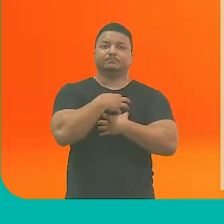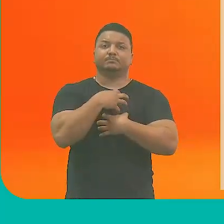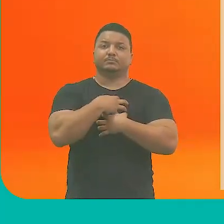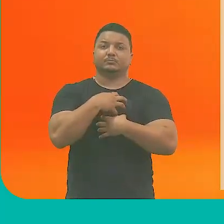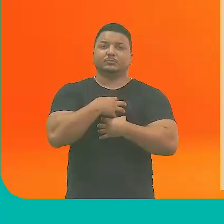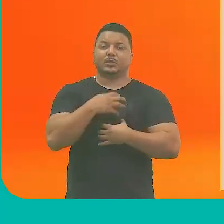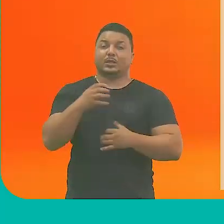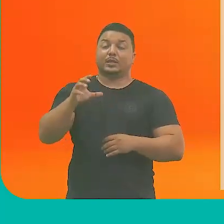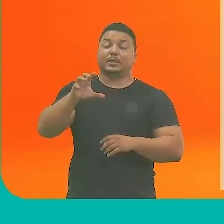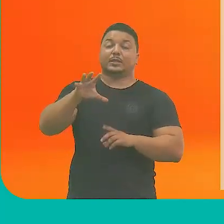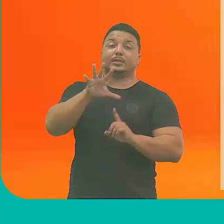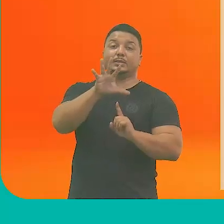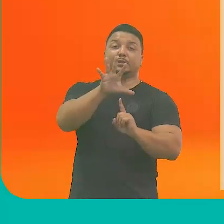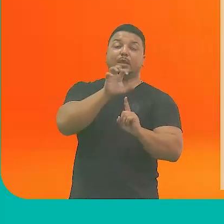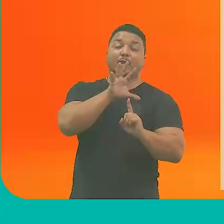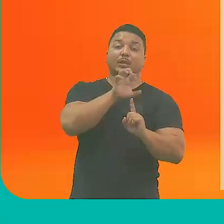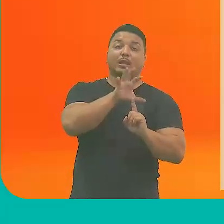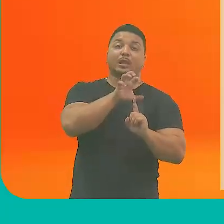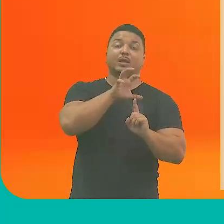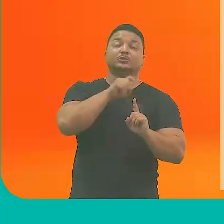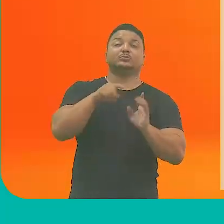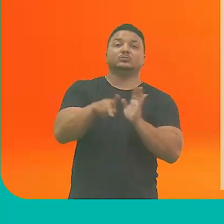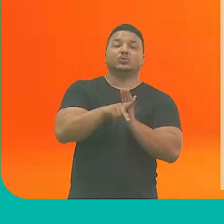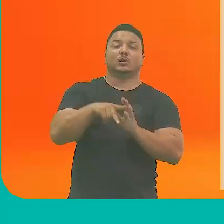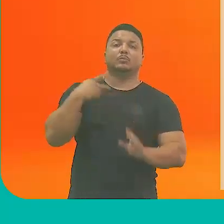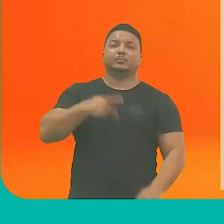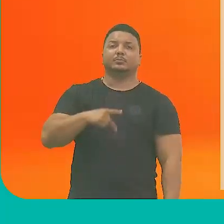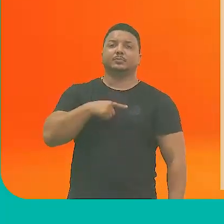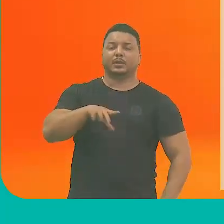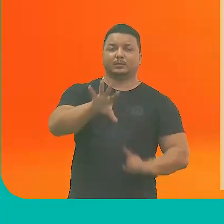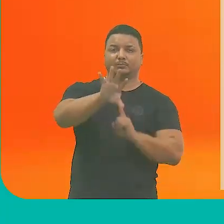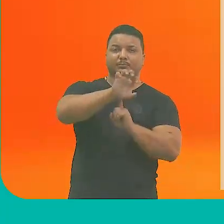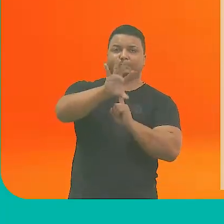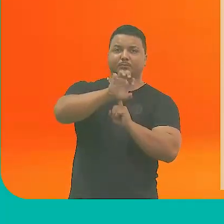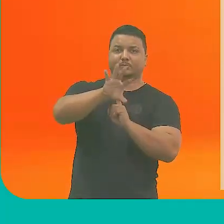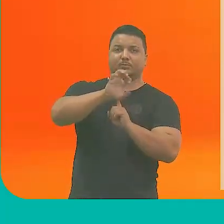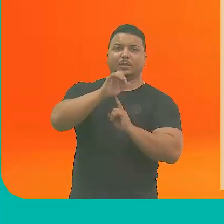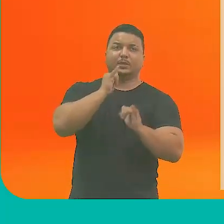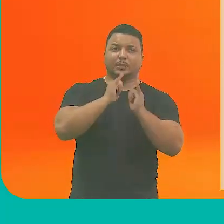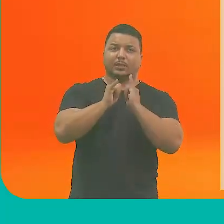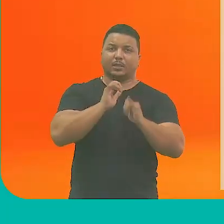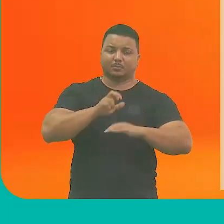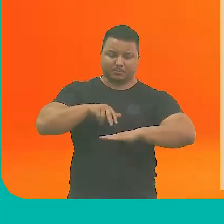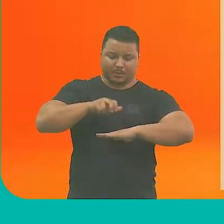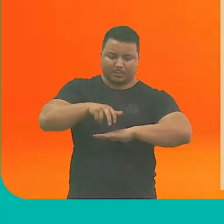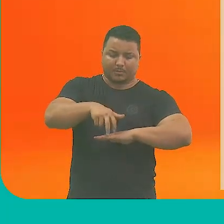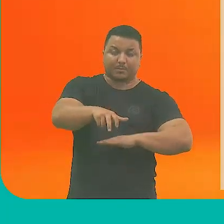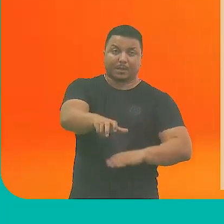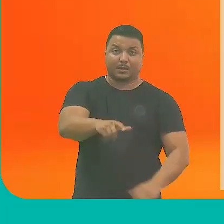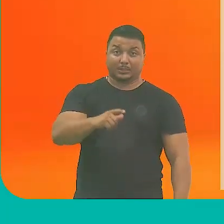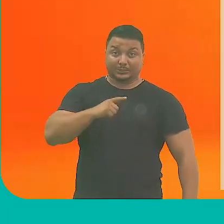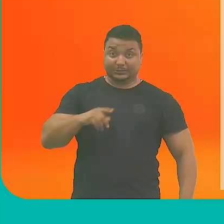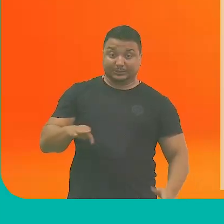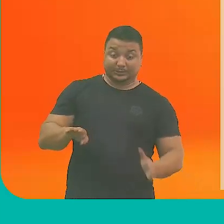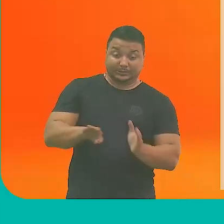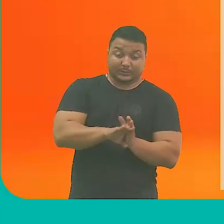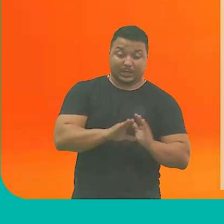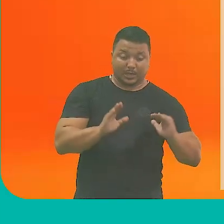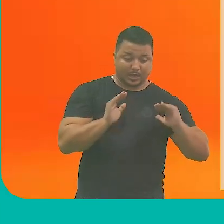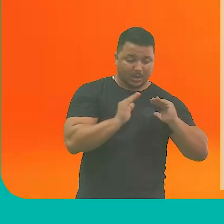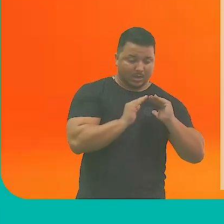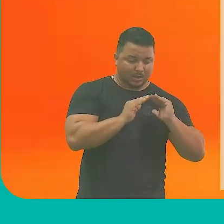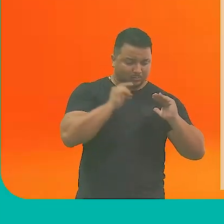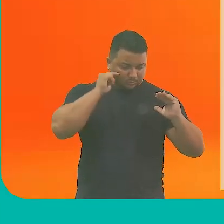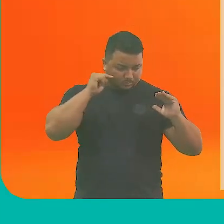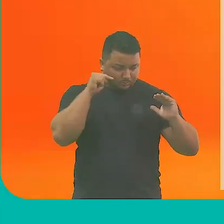de internet recebido pelo aparelho durante o deslocamento. Chegando ao seu destino,